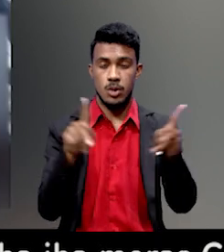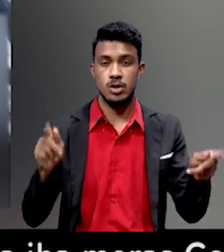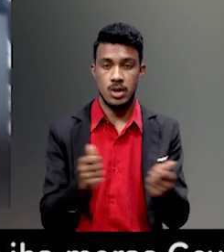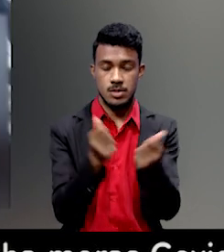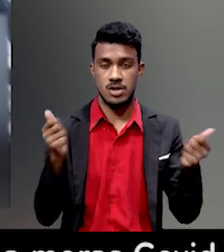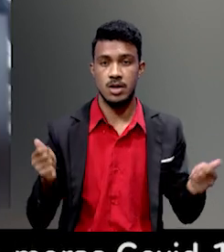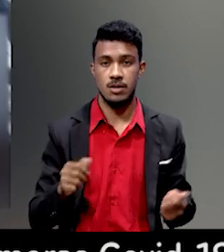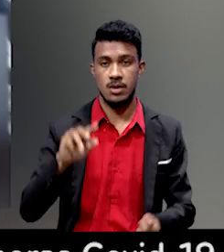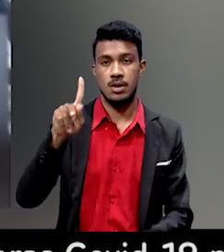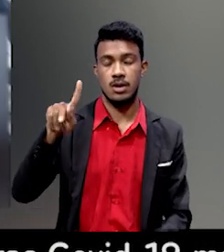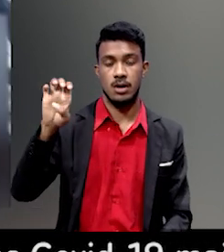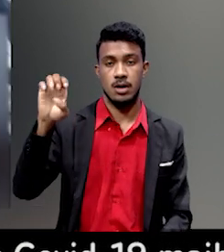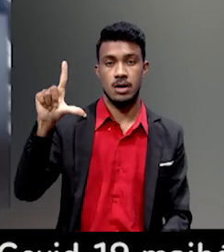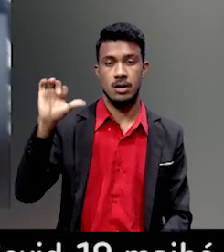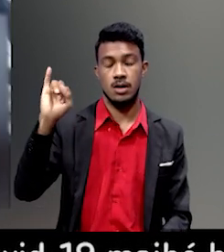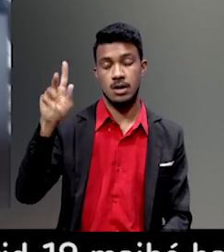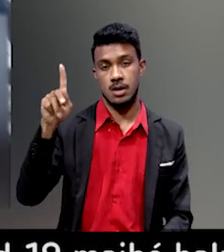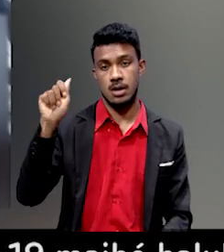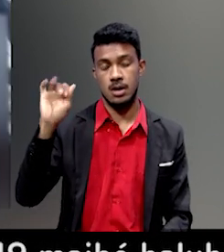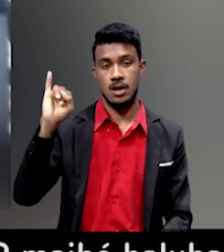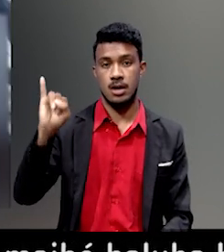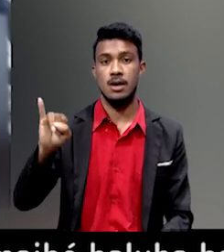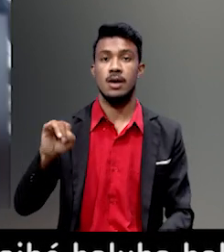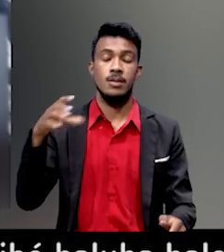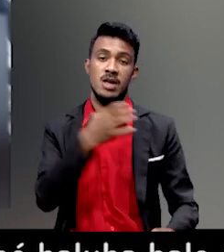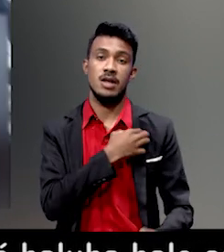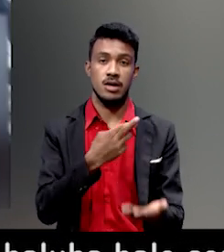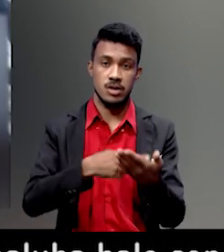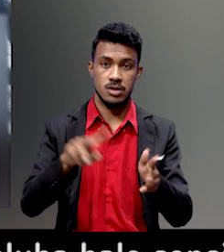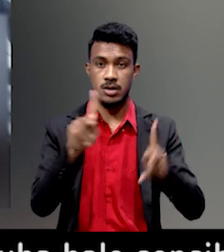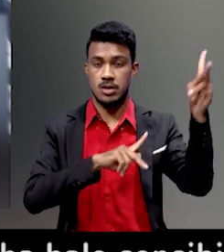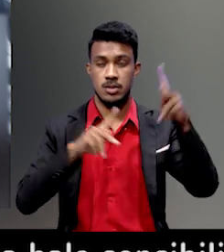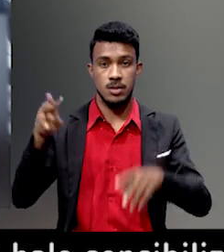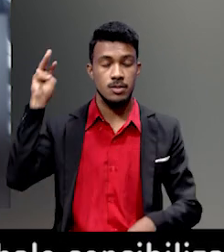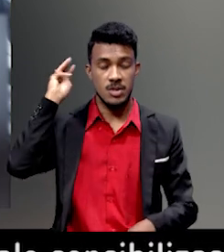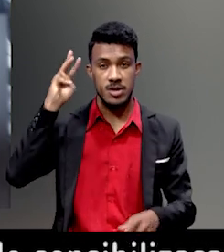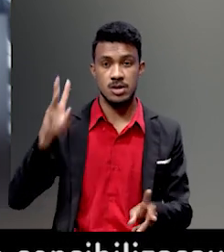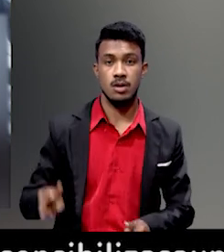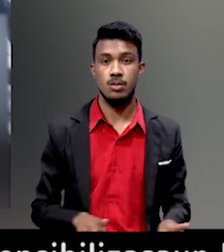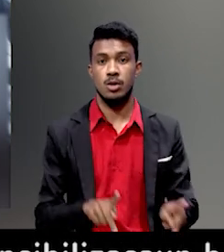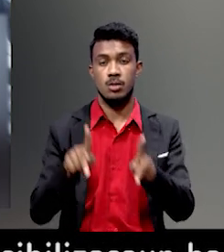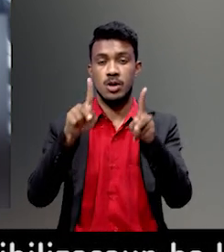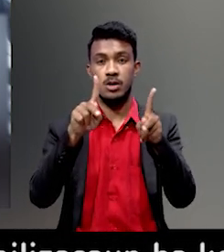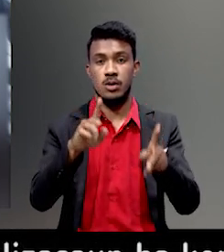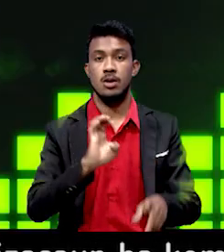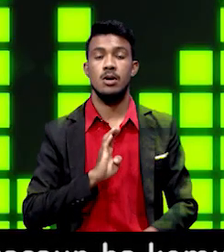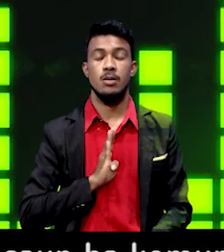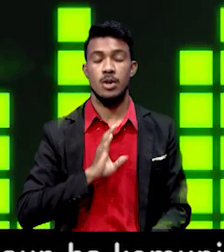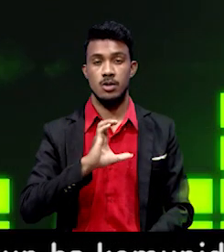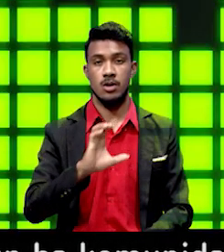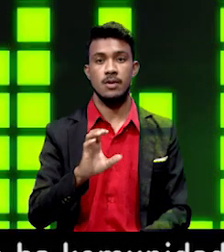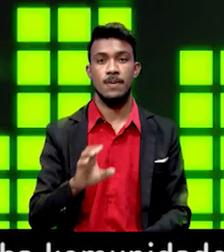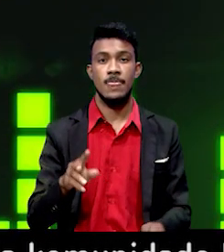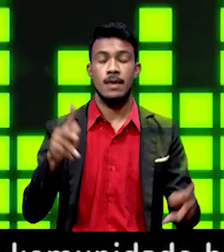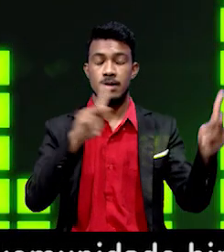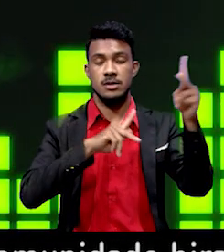E a sexta, Lourenço Lucien Lima, PNTL resiste na caso, né, e ao Ministério Público Baucau. Caso, né, está resistindo no Ministério Público,